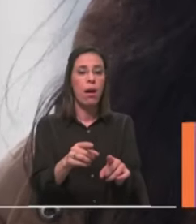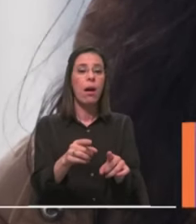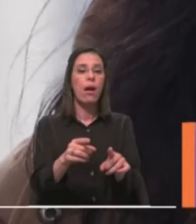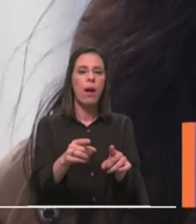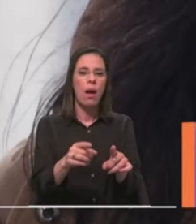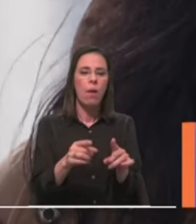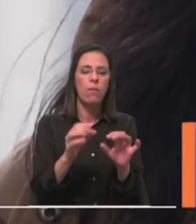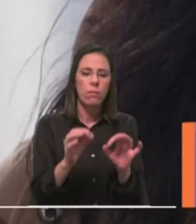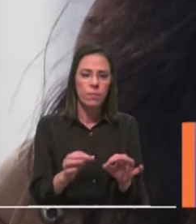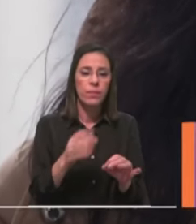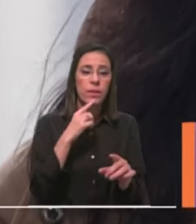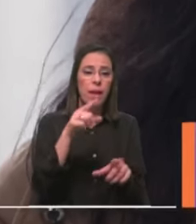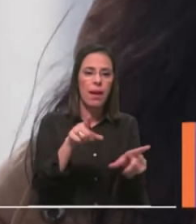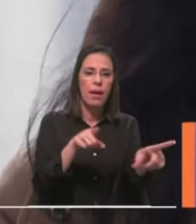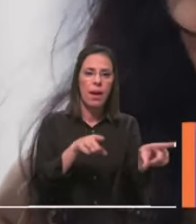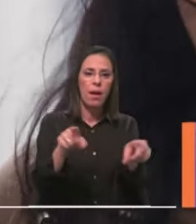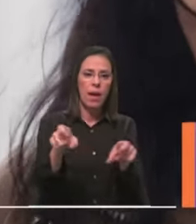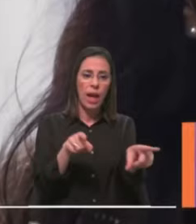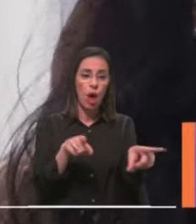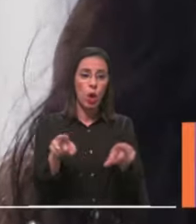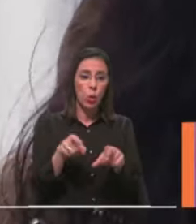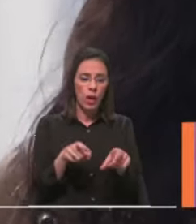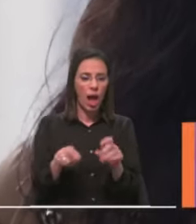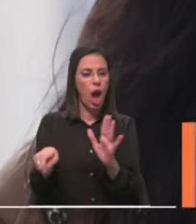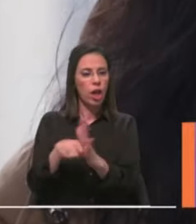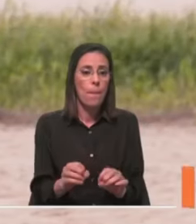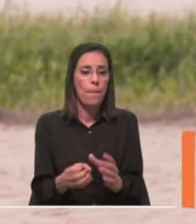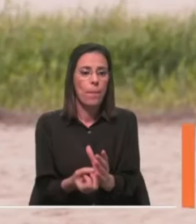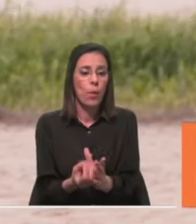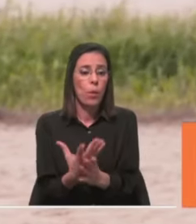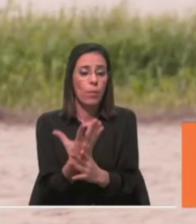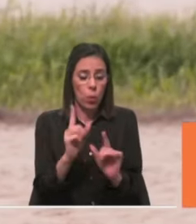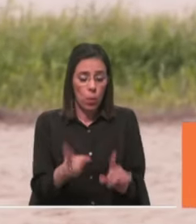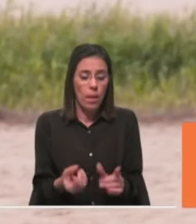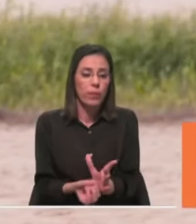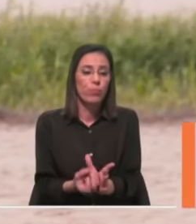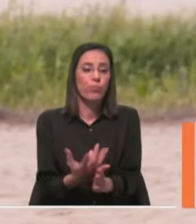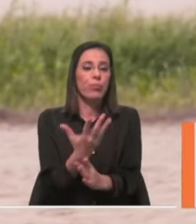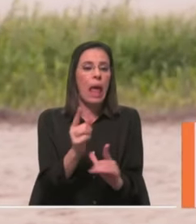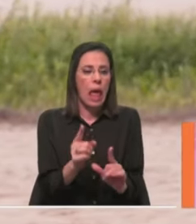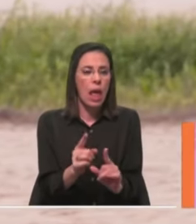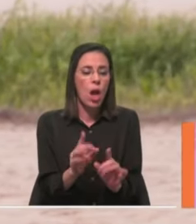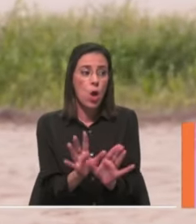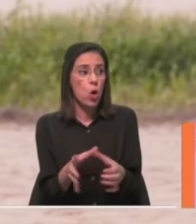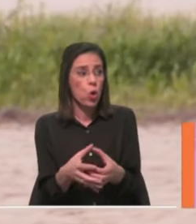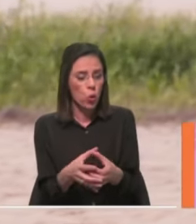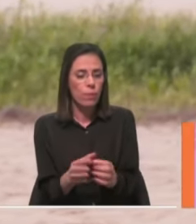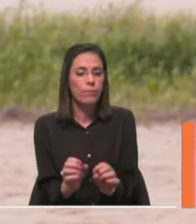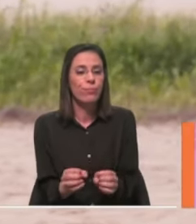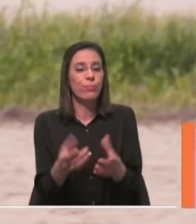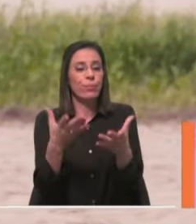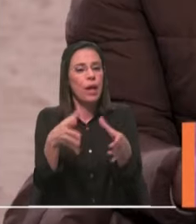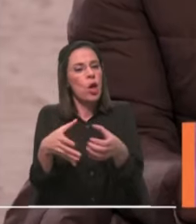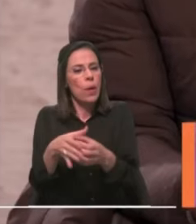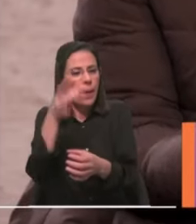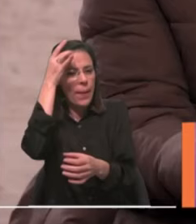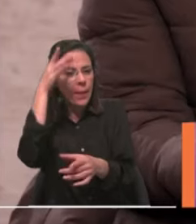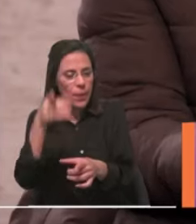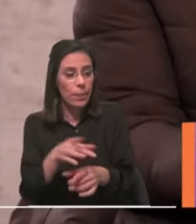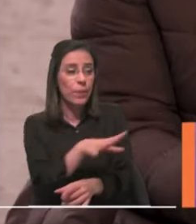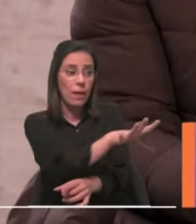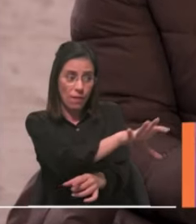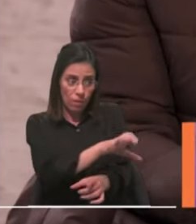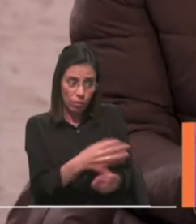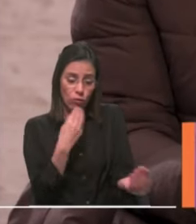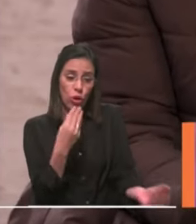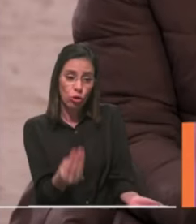a ser recrutados, é isso, para embrião, qualquer coisa? Sim. Embrião. Isto para mim foi, era um grupo que era um embrião da maçonaria. Ou seja, vamos buscar